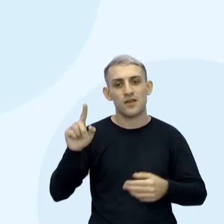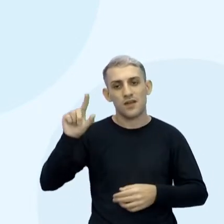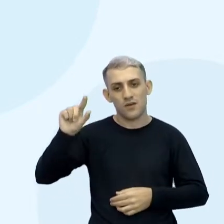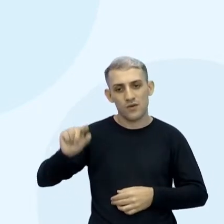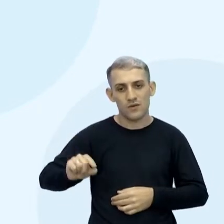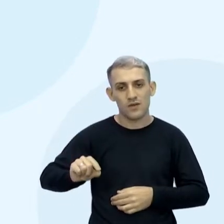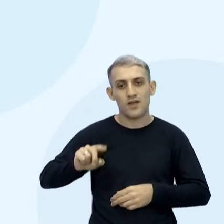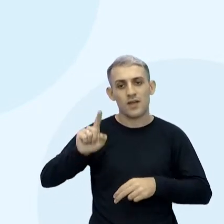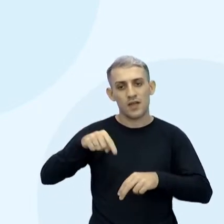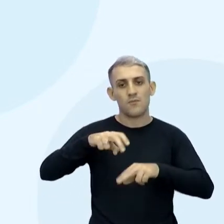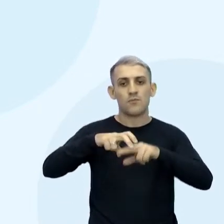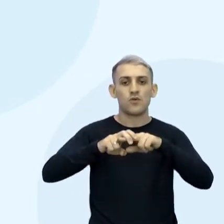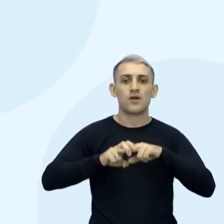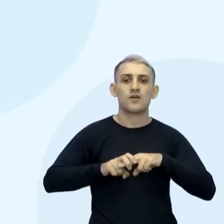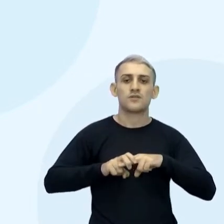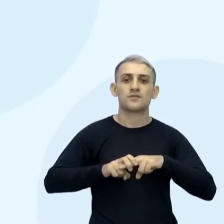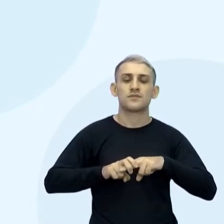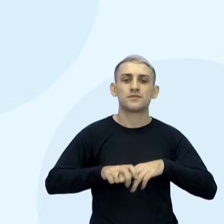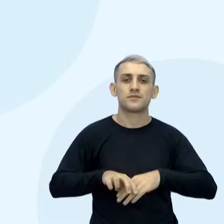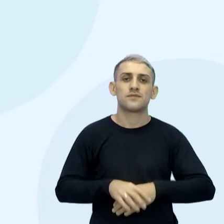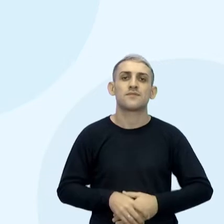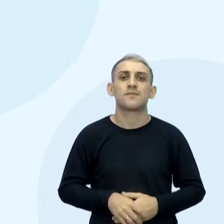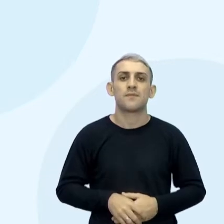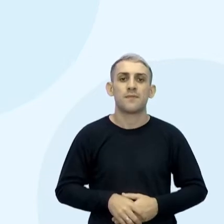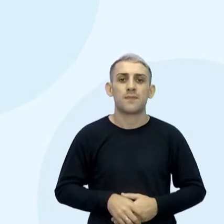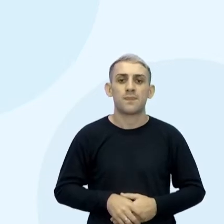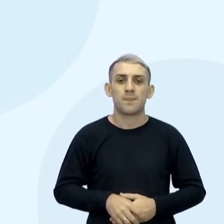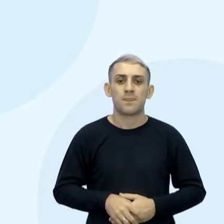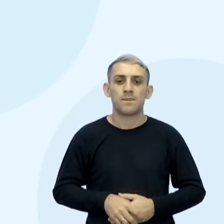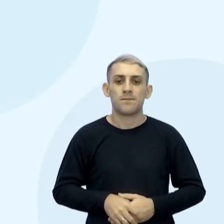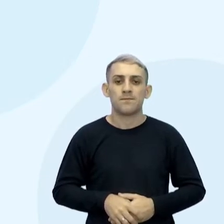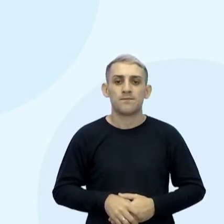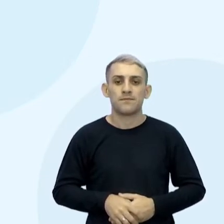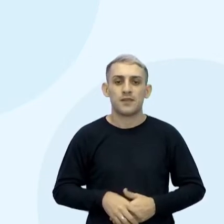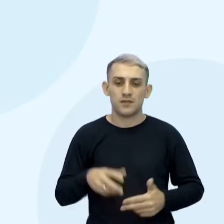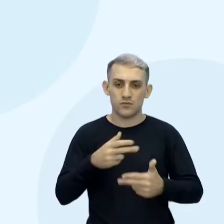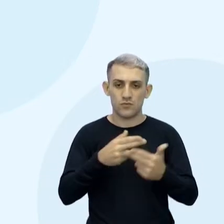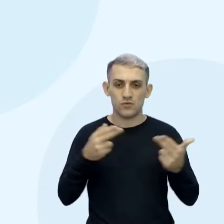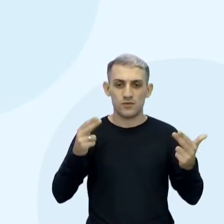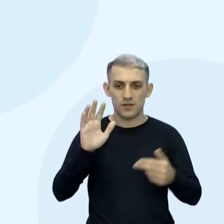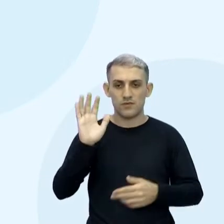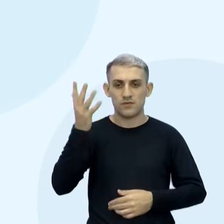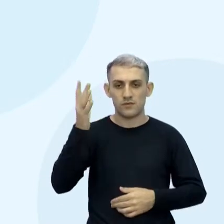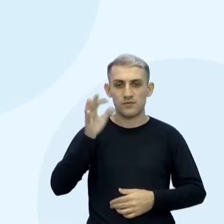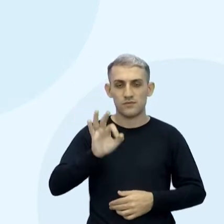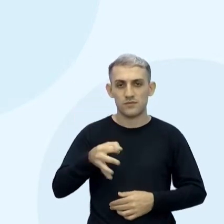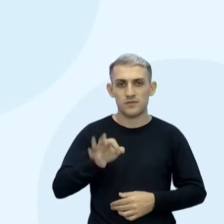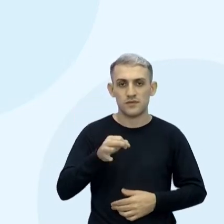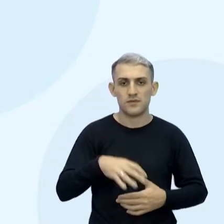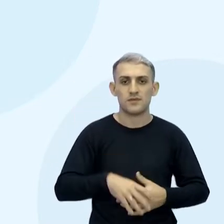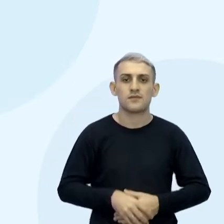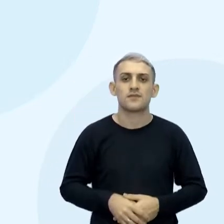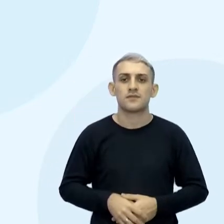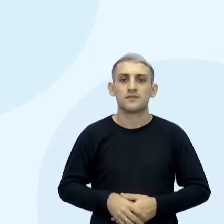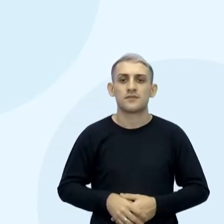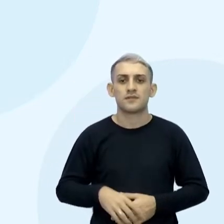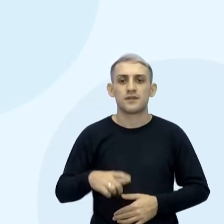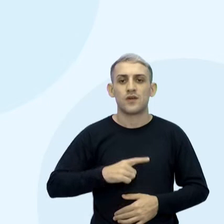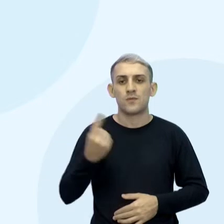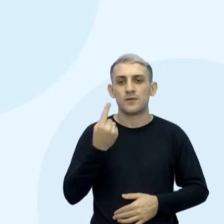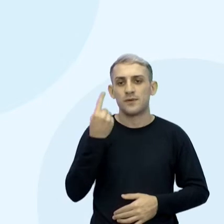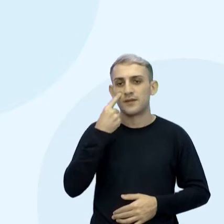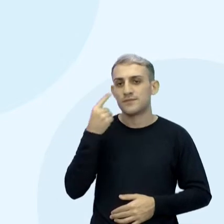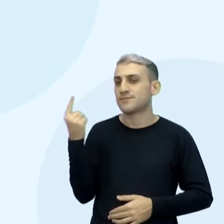uma consequência do que ocorreu. Então, esse é o primeiro